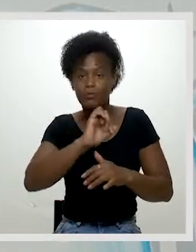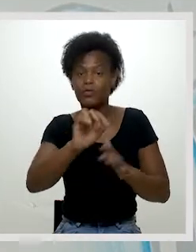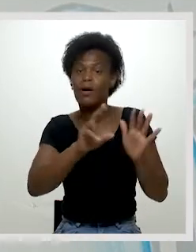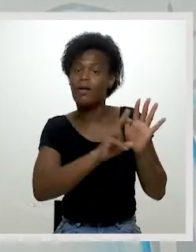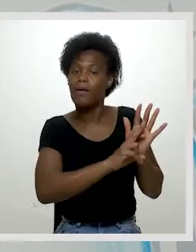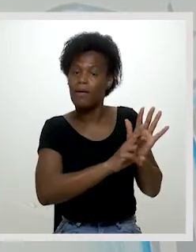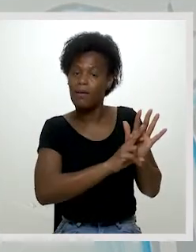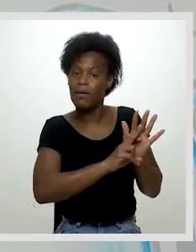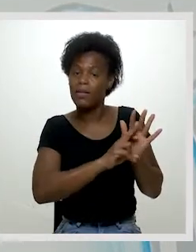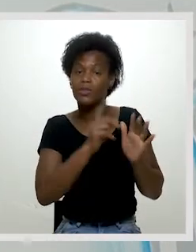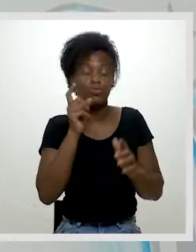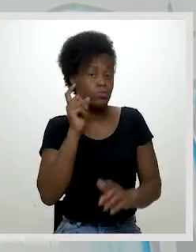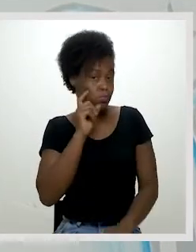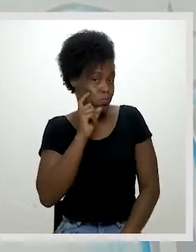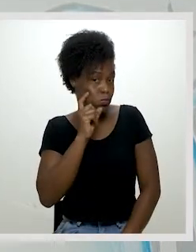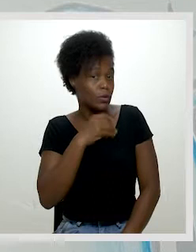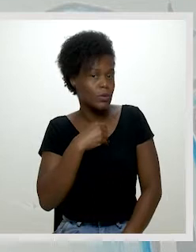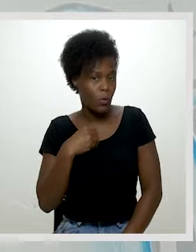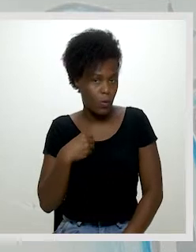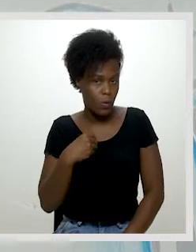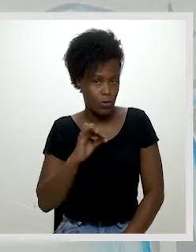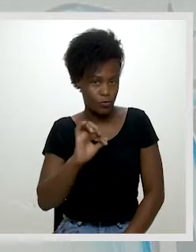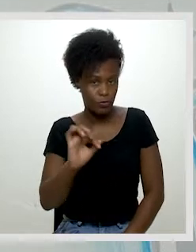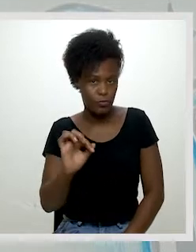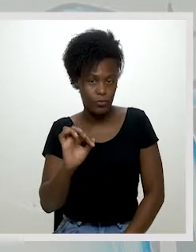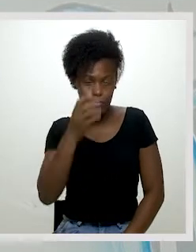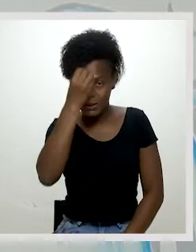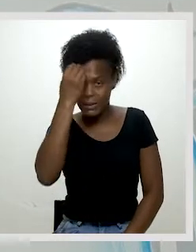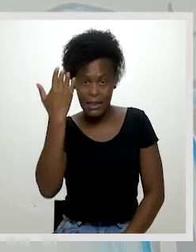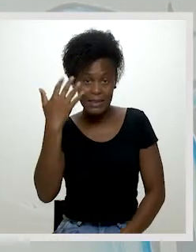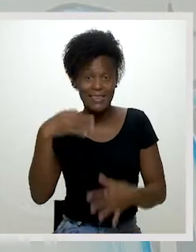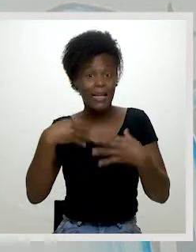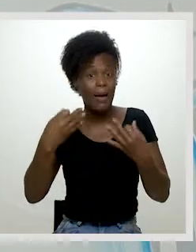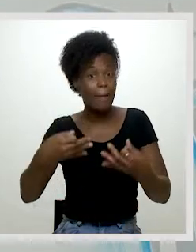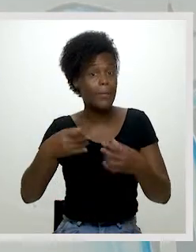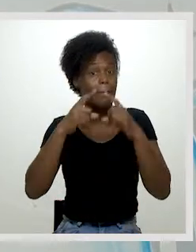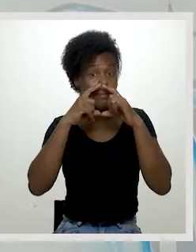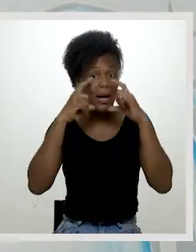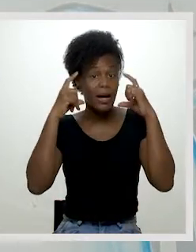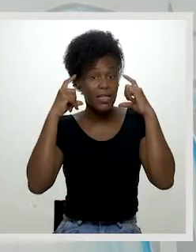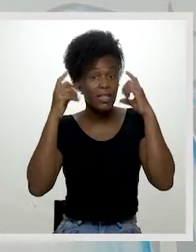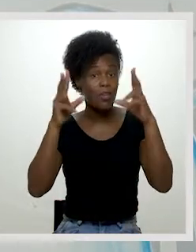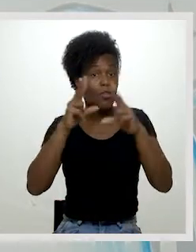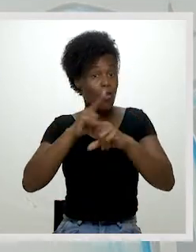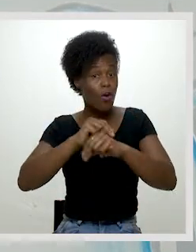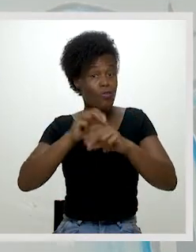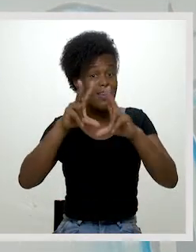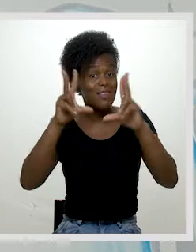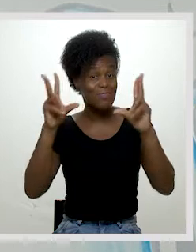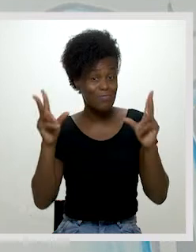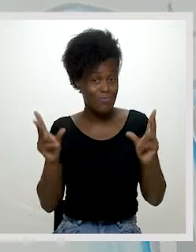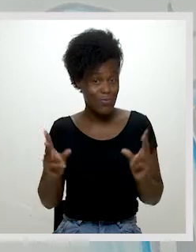as regras de segurança sanitária. Não se esqueçam de utilizar sempre uma máscara nova e